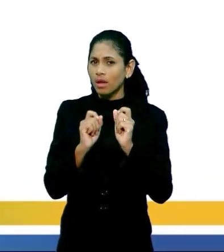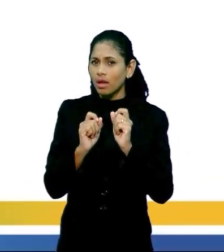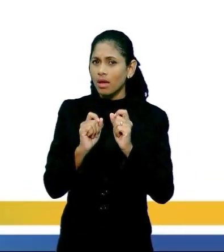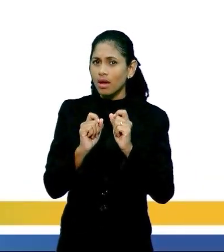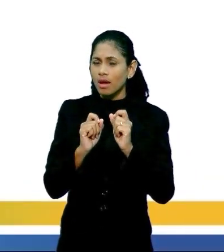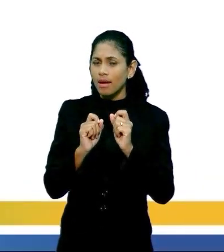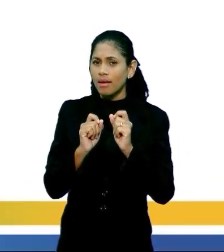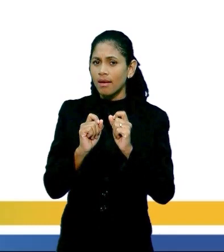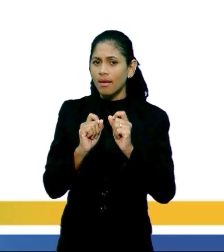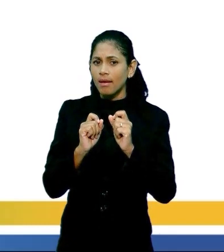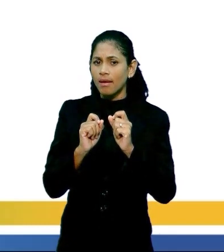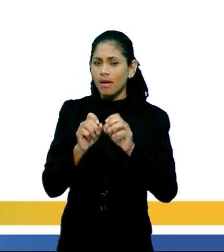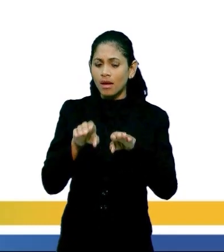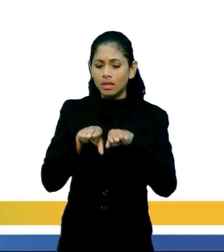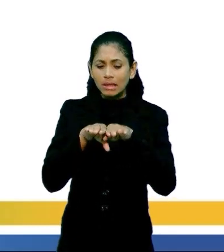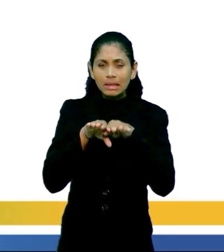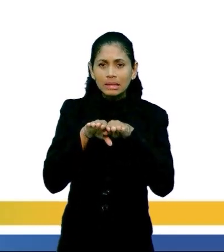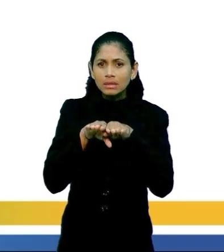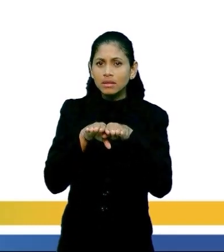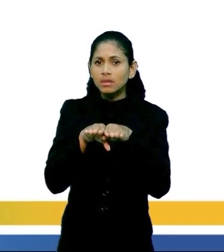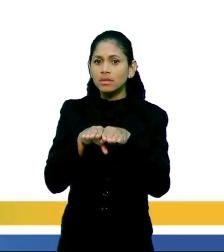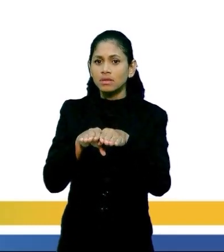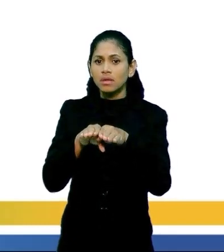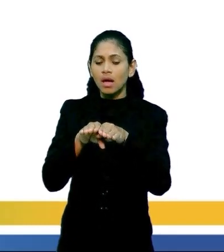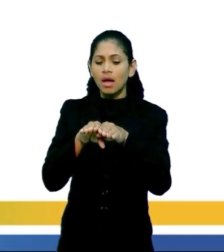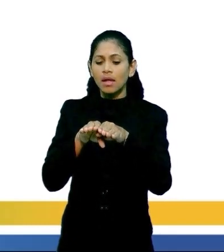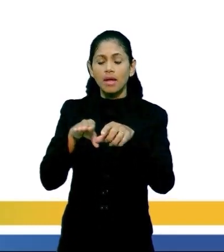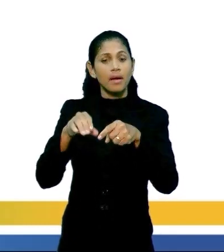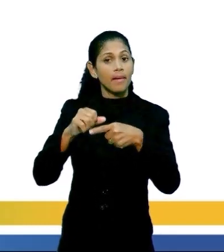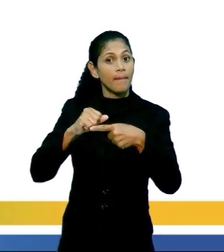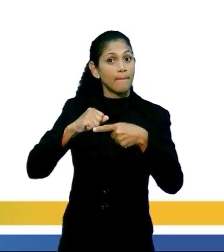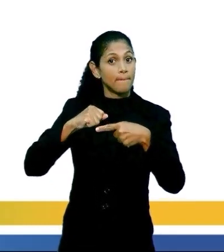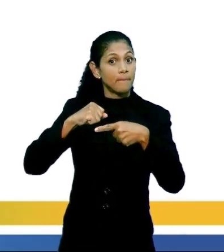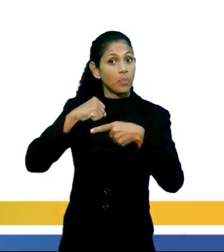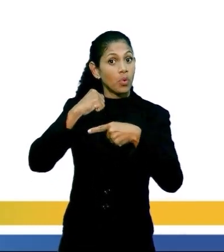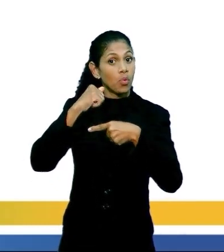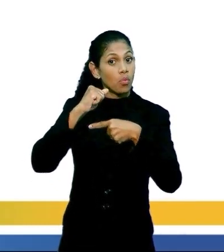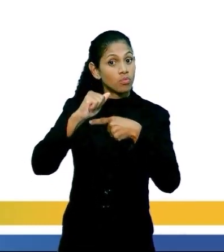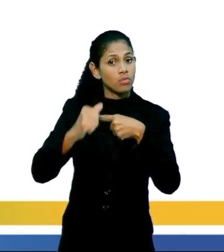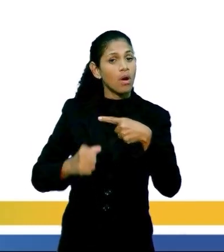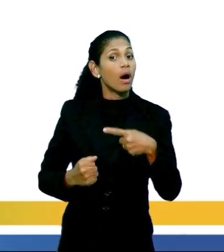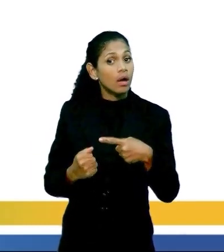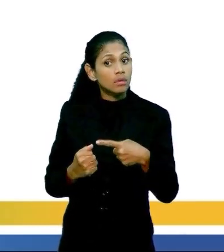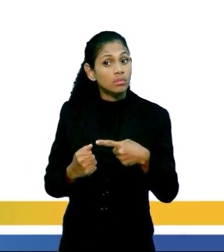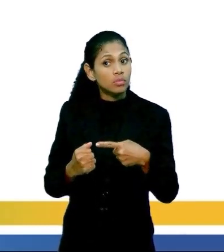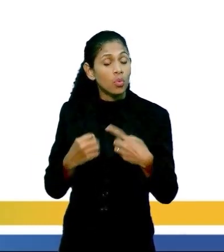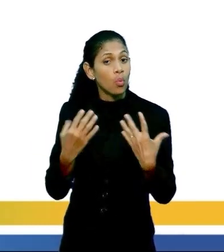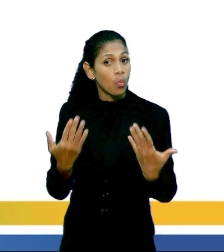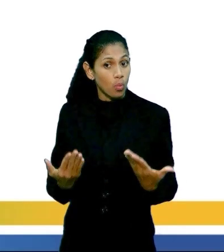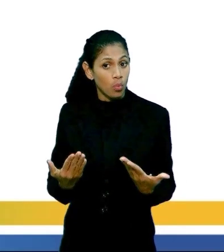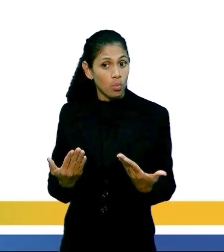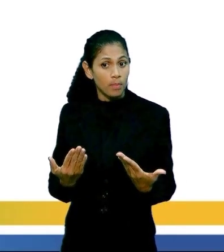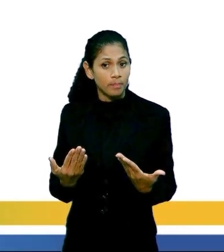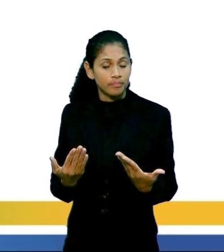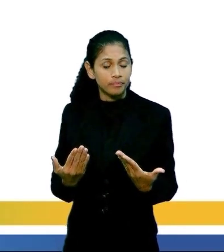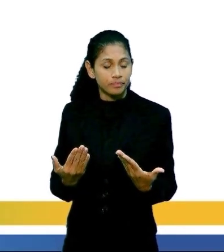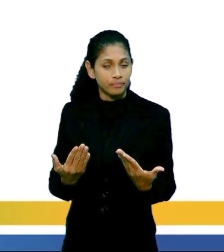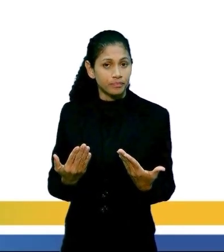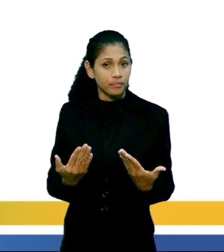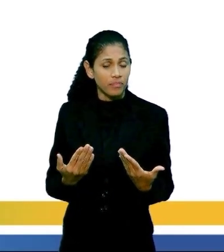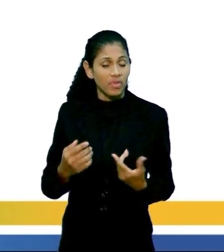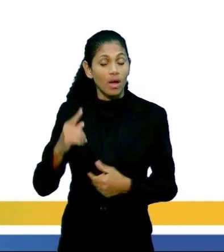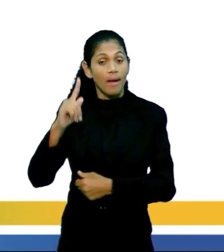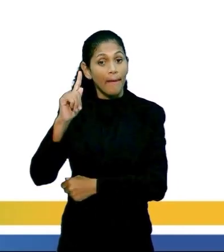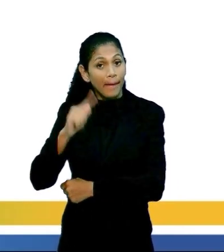Então, a estabilidade para um átomo é possuir 8 elétrons na camada de valência, tá? Já eu explico